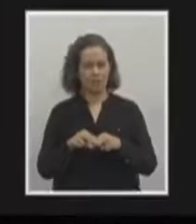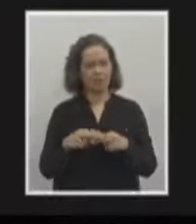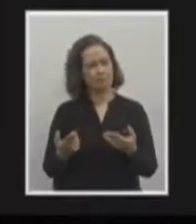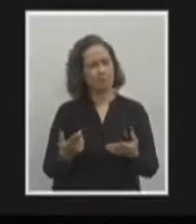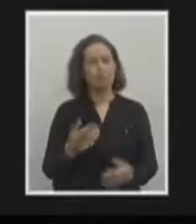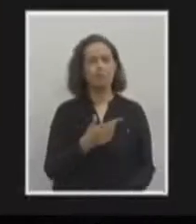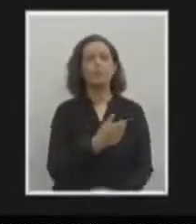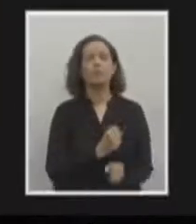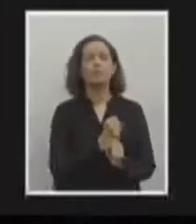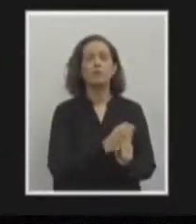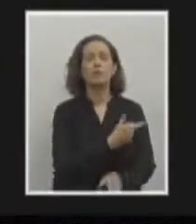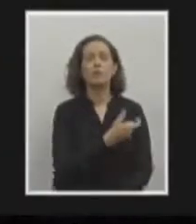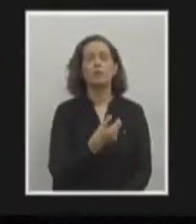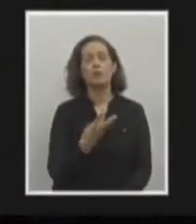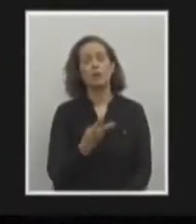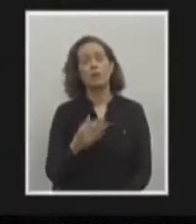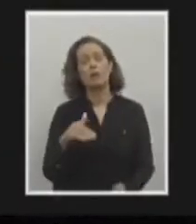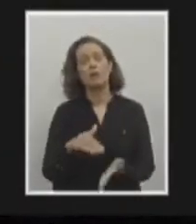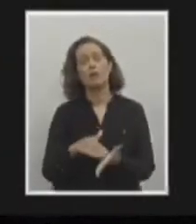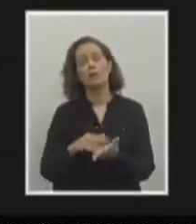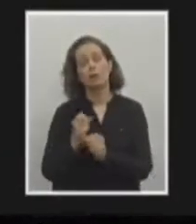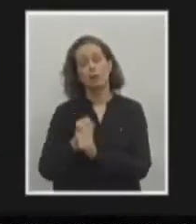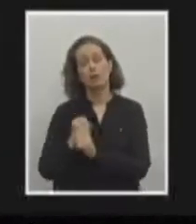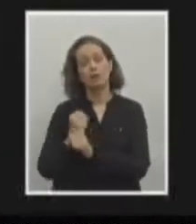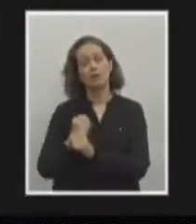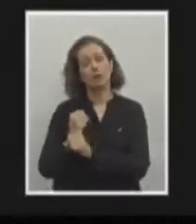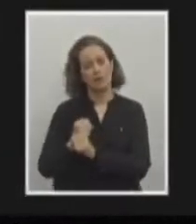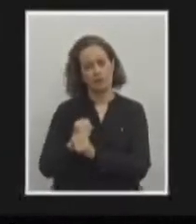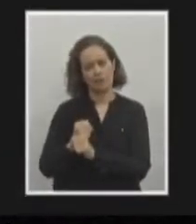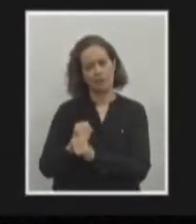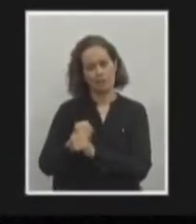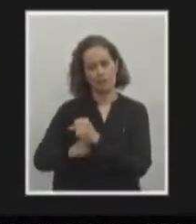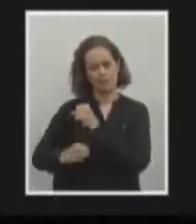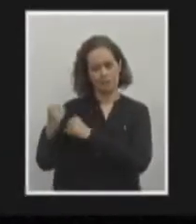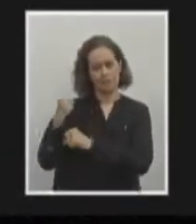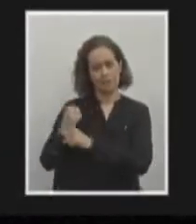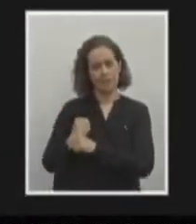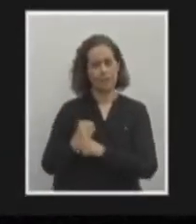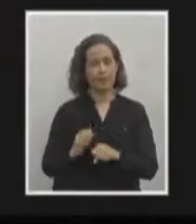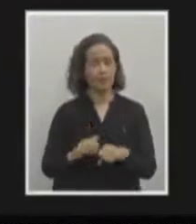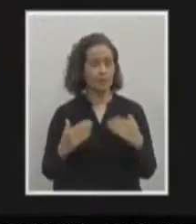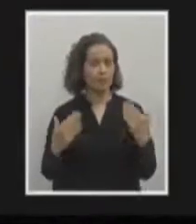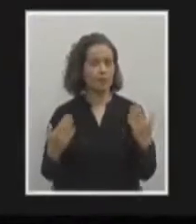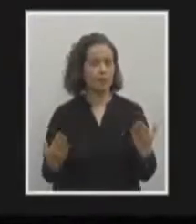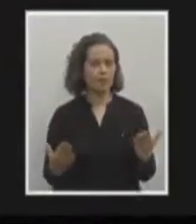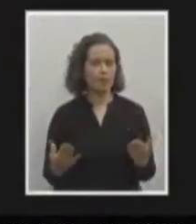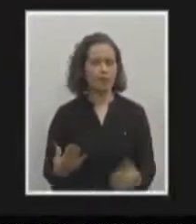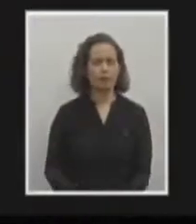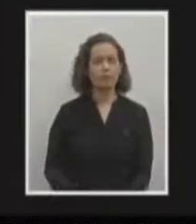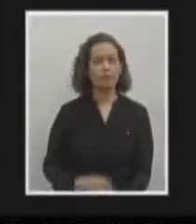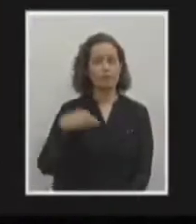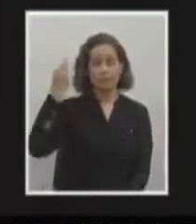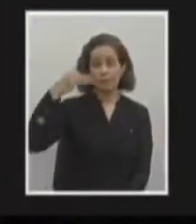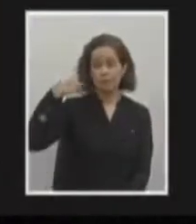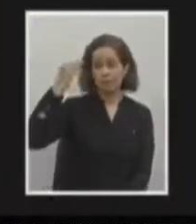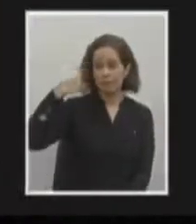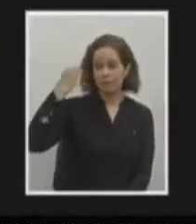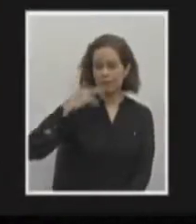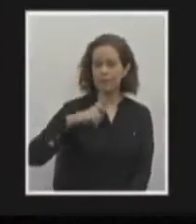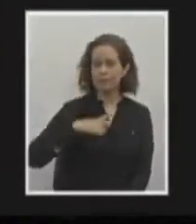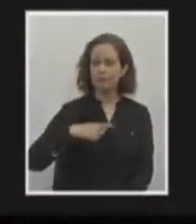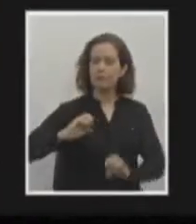2004 até o ano passado. Então, eu vivi várias coisas em relação à